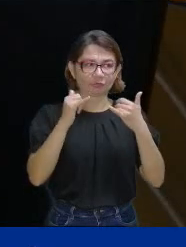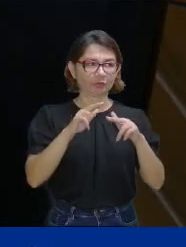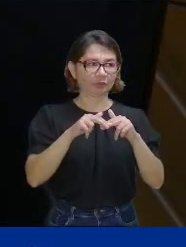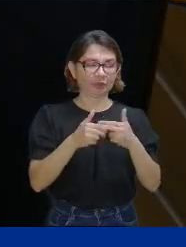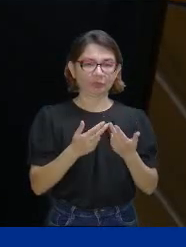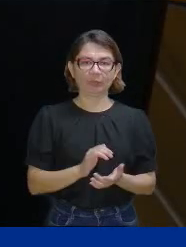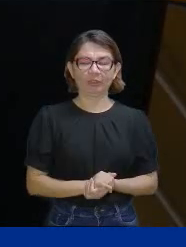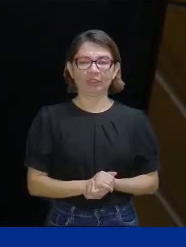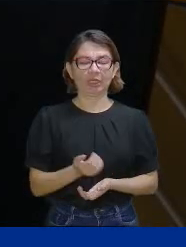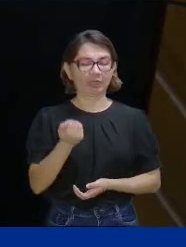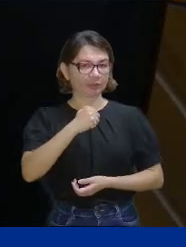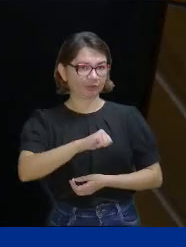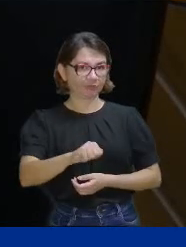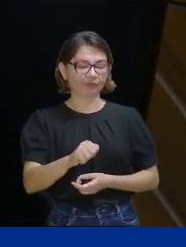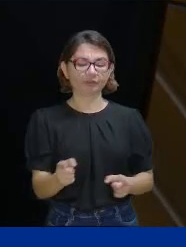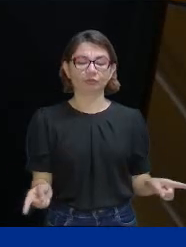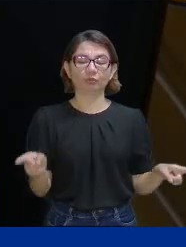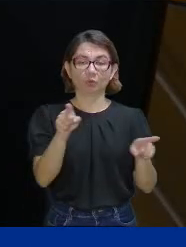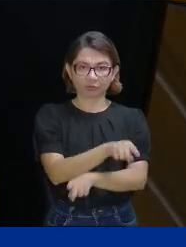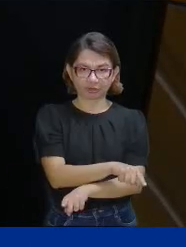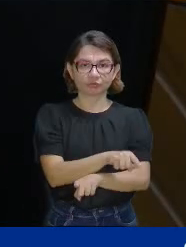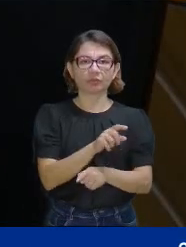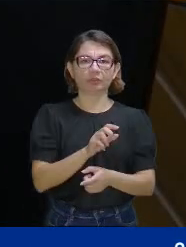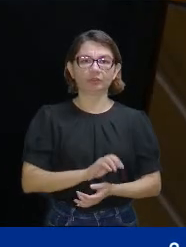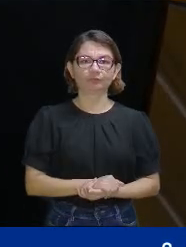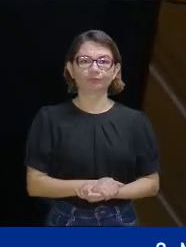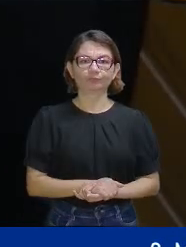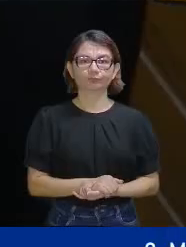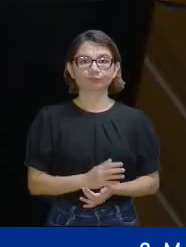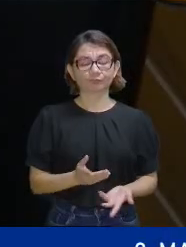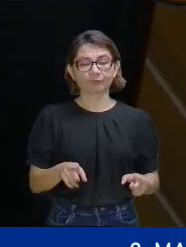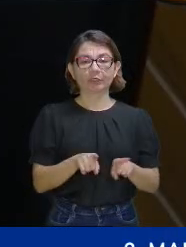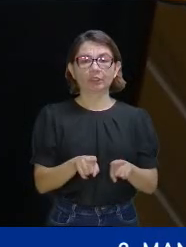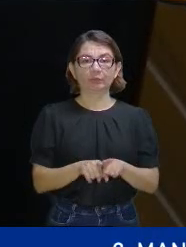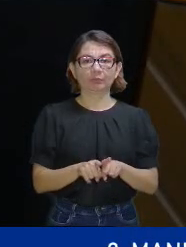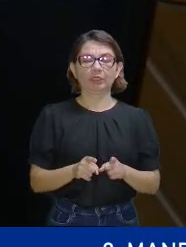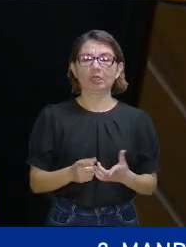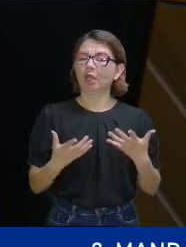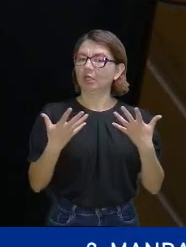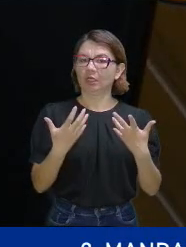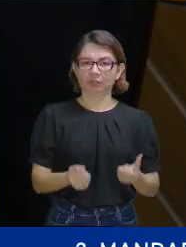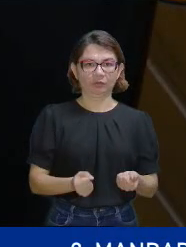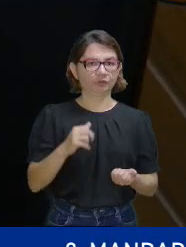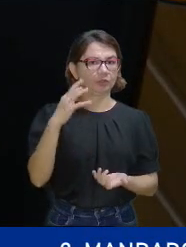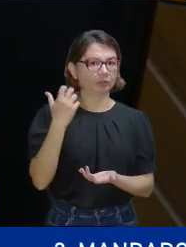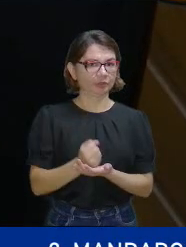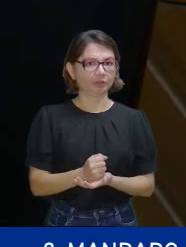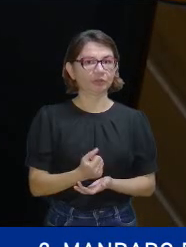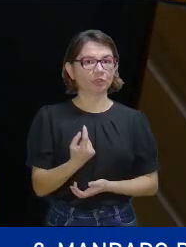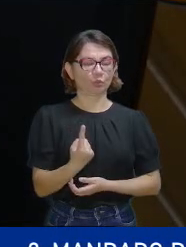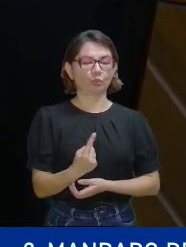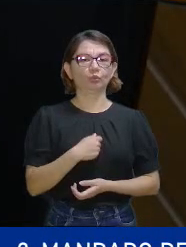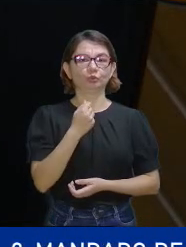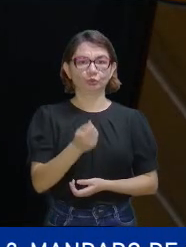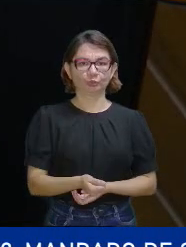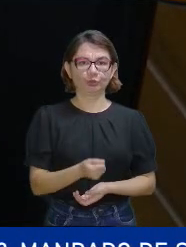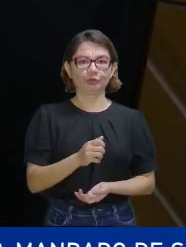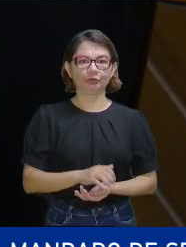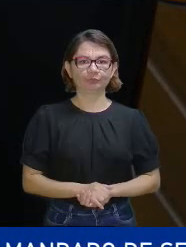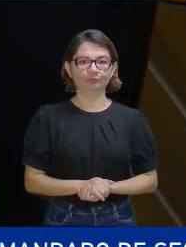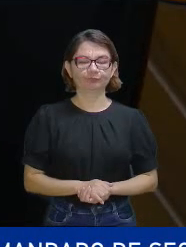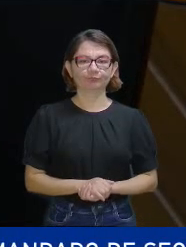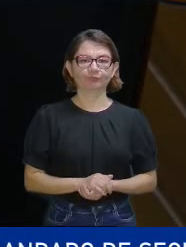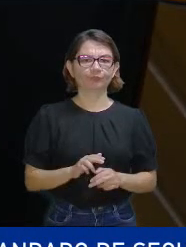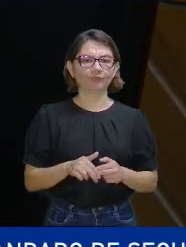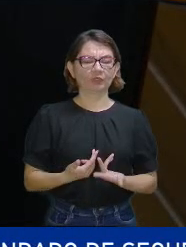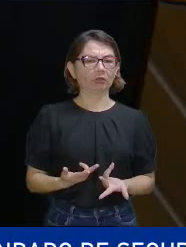ampla defesa e do contraditório. O pedido liminar foi indeferido em decisão monocrática sob o fundamento de que